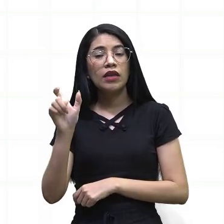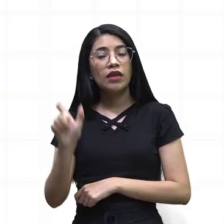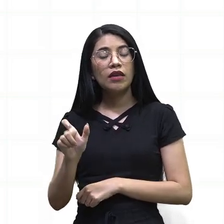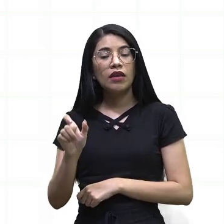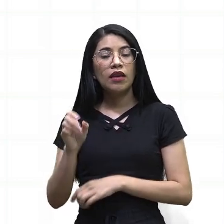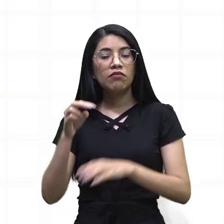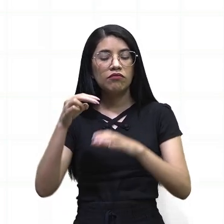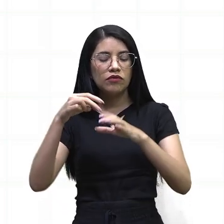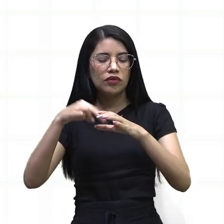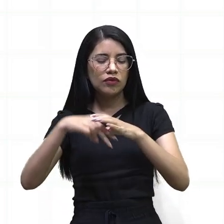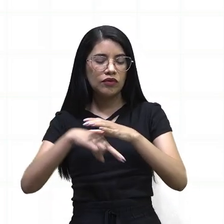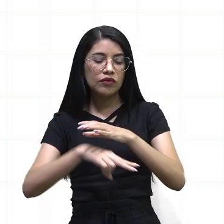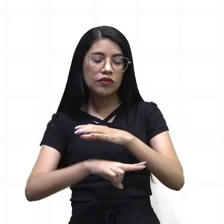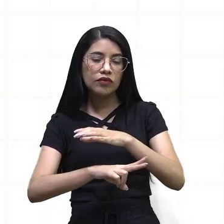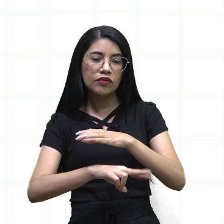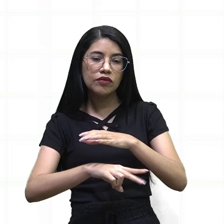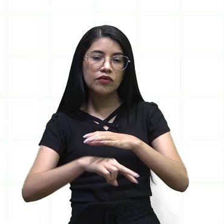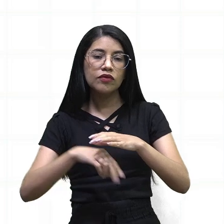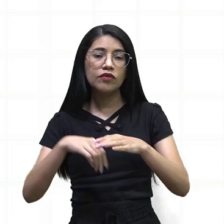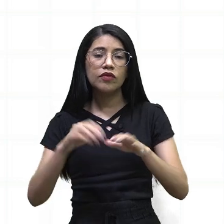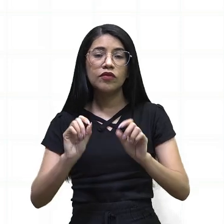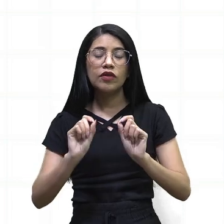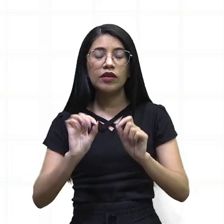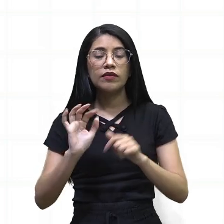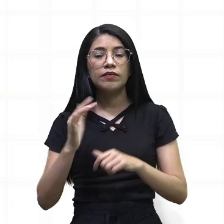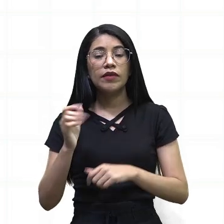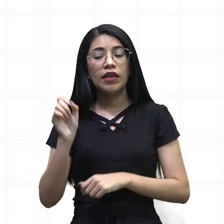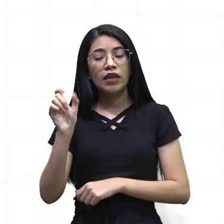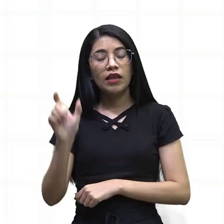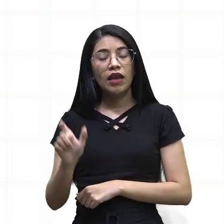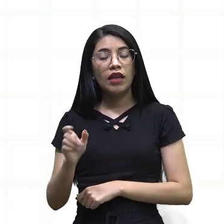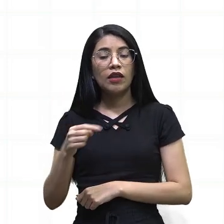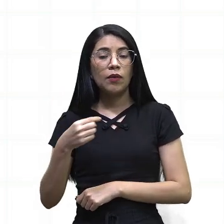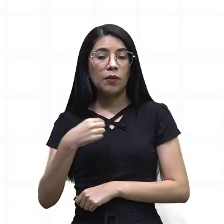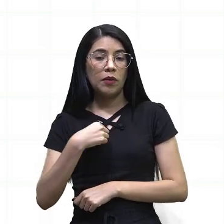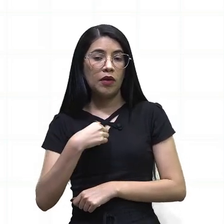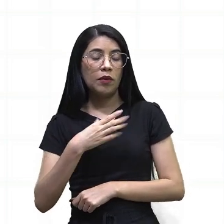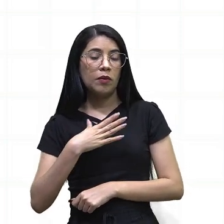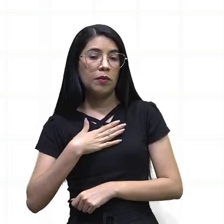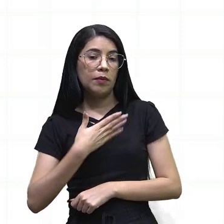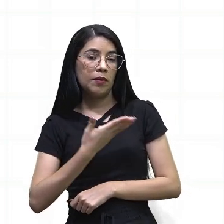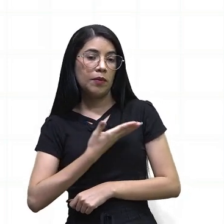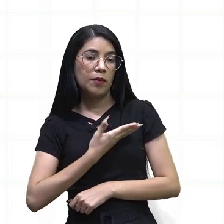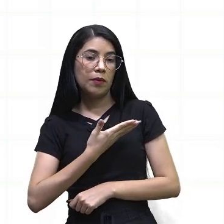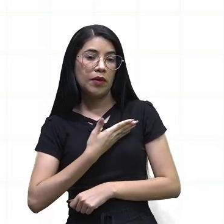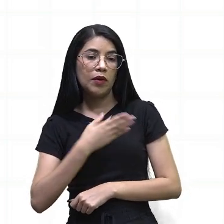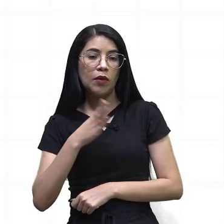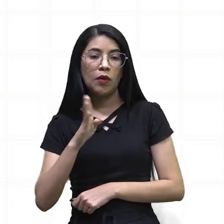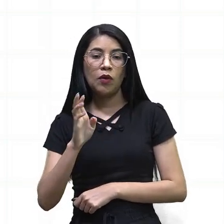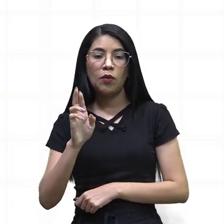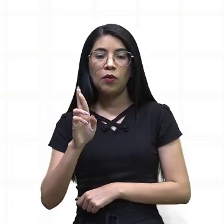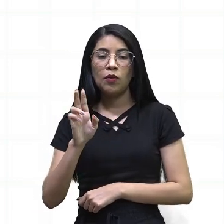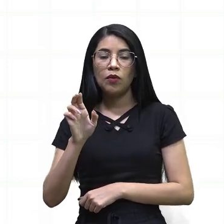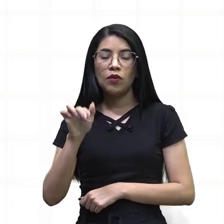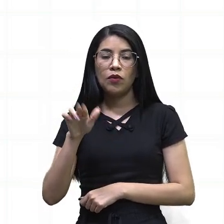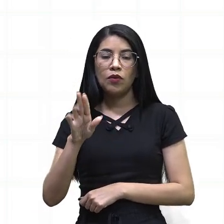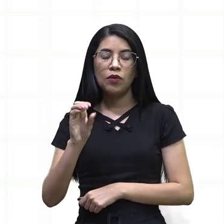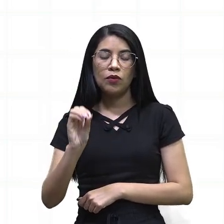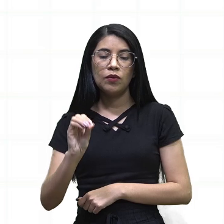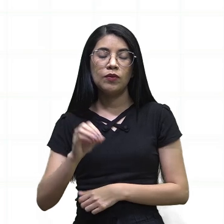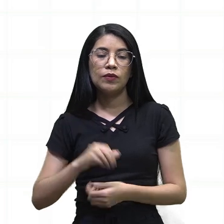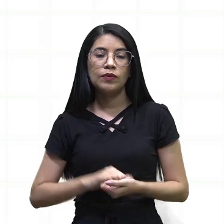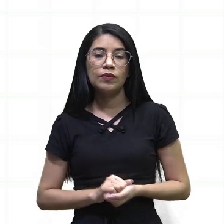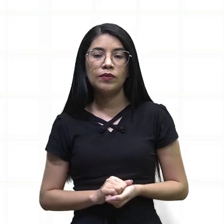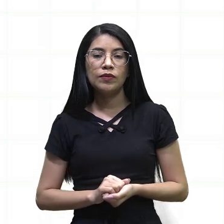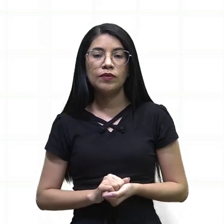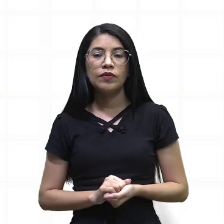aqui a minha pergunta. Quem foi que mergulhou? Eu e meu amigo Renor. Tá vendo? Percebam